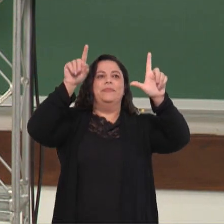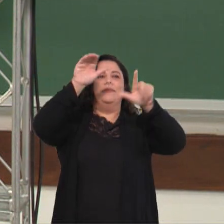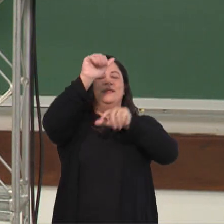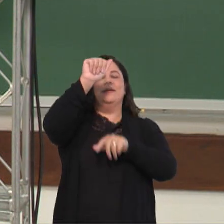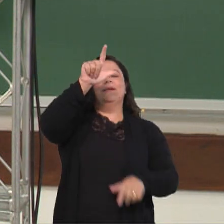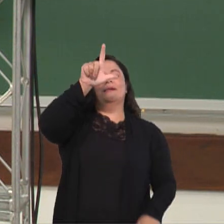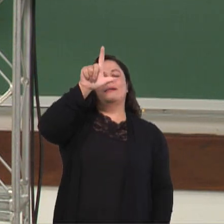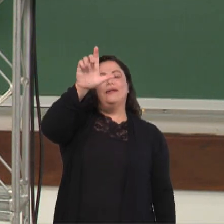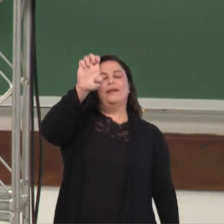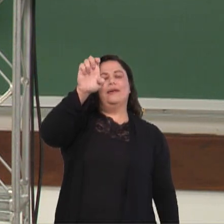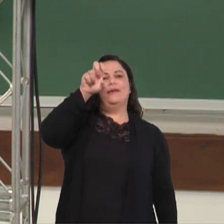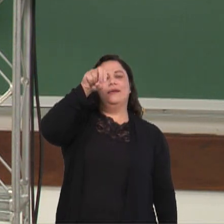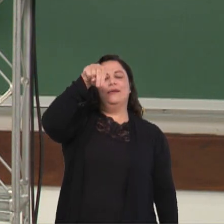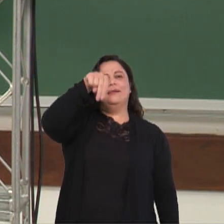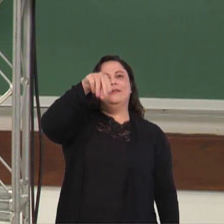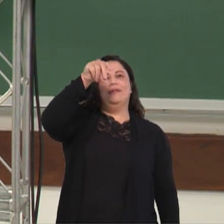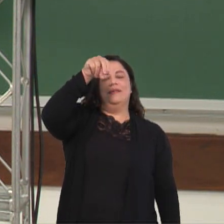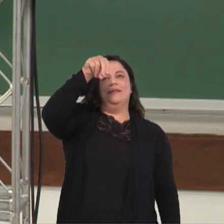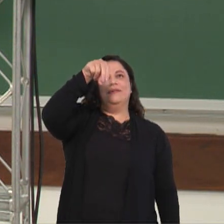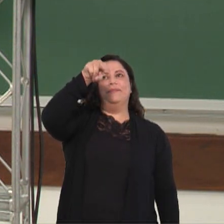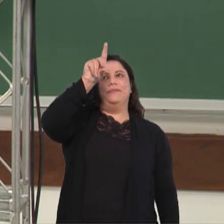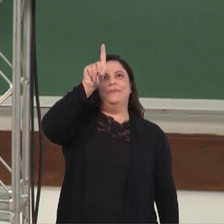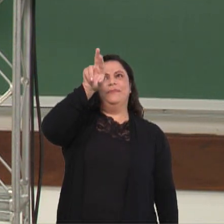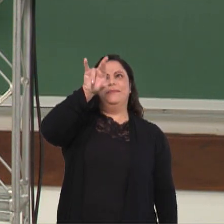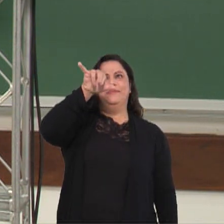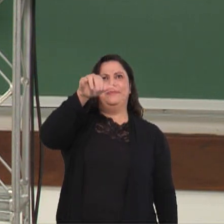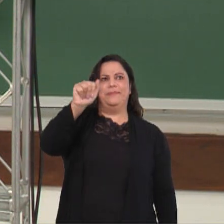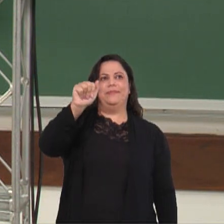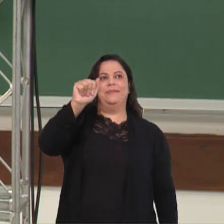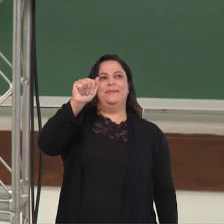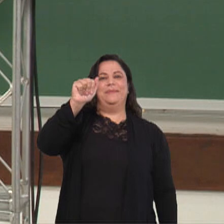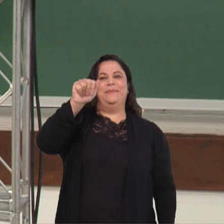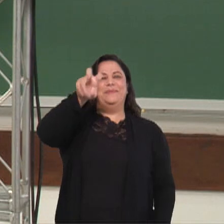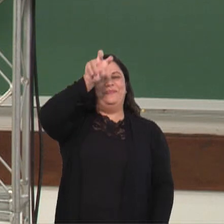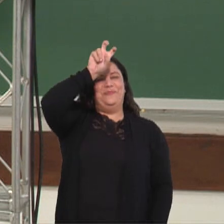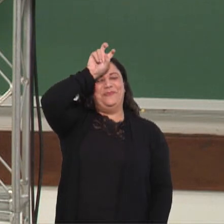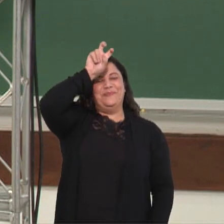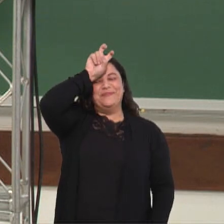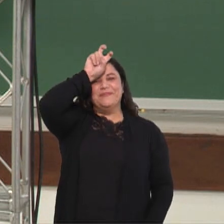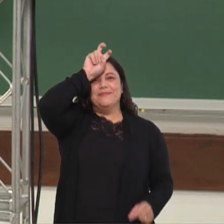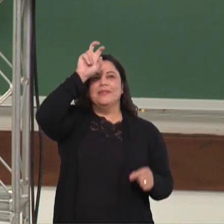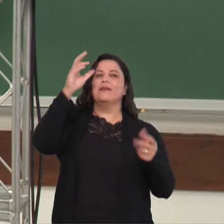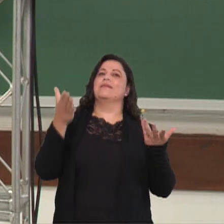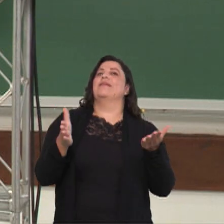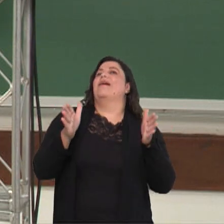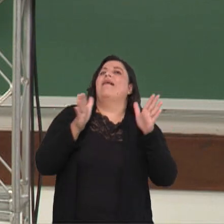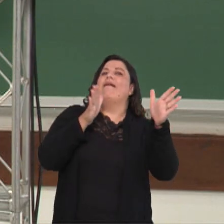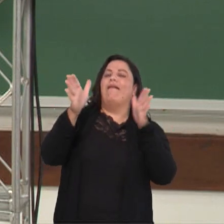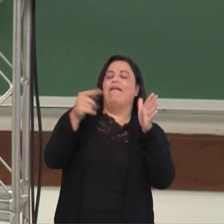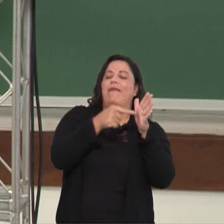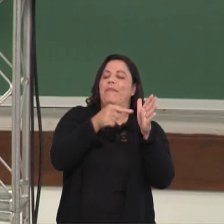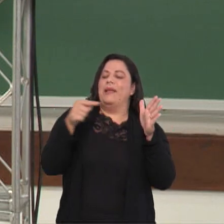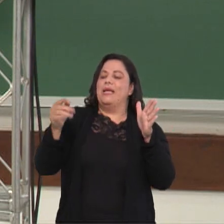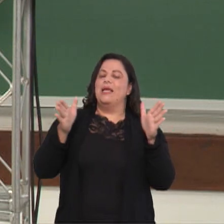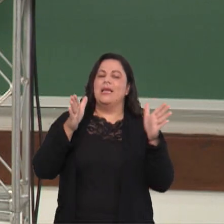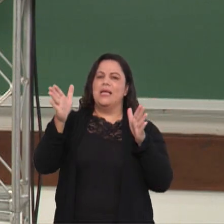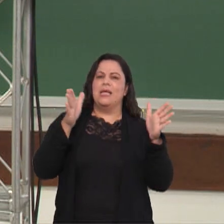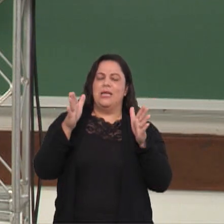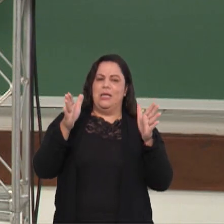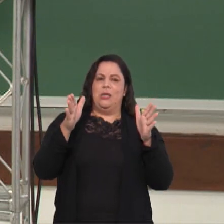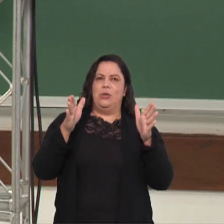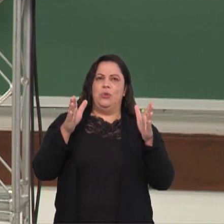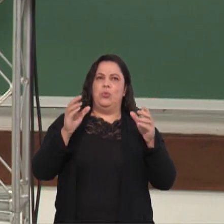grandes obras, né? A arquitetura também no período helenístico foi uma arquitetura grandiosa,